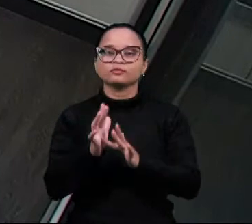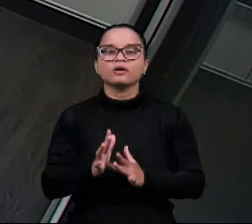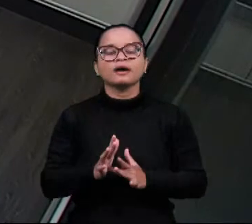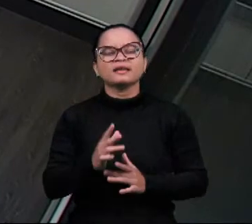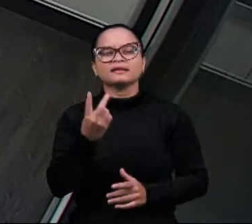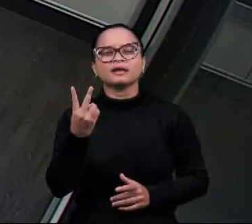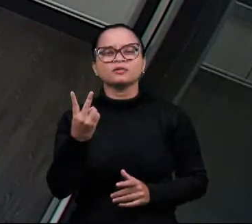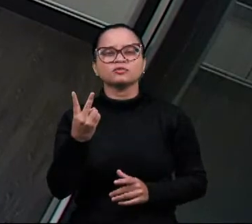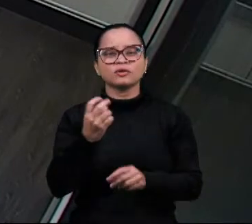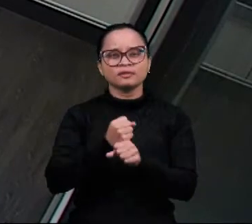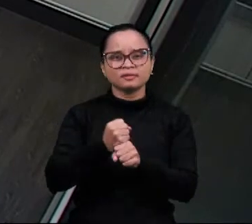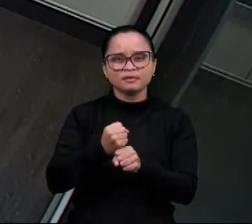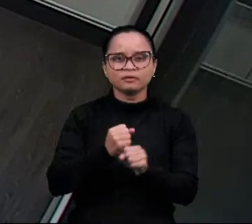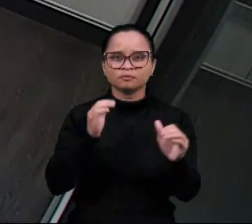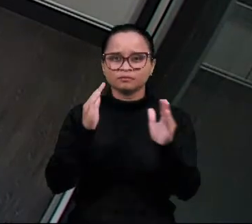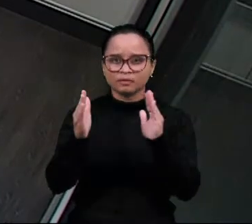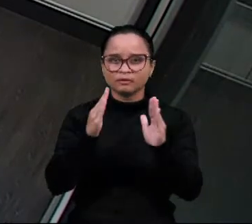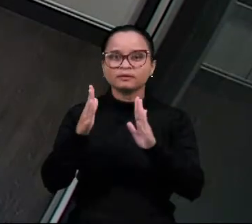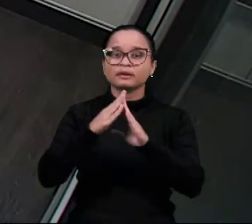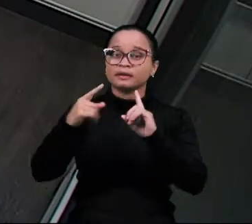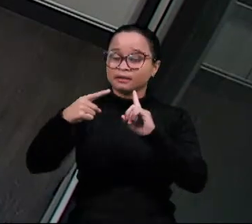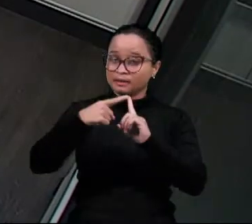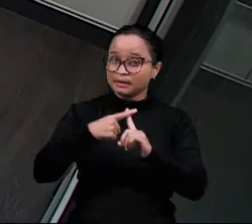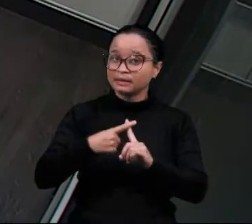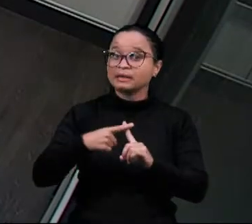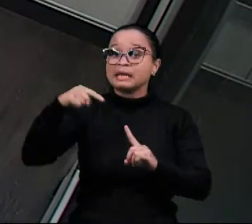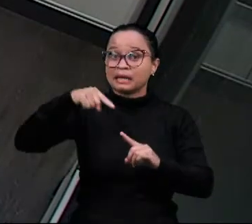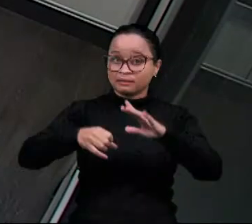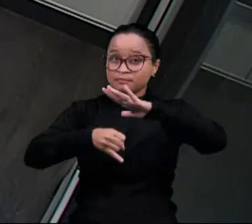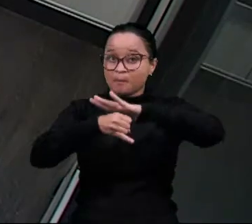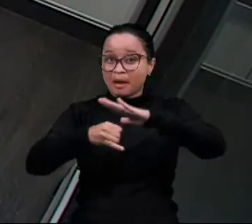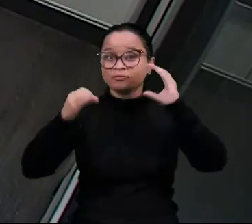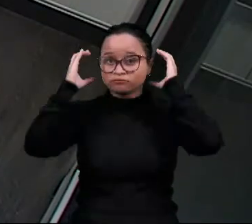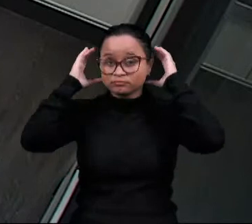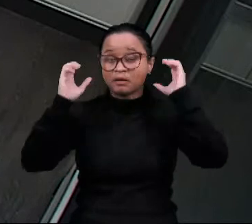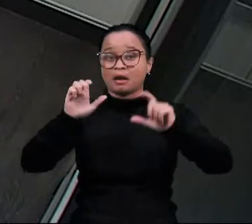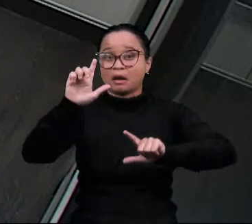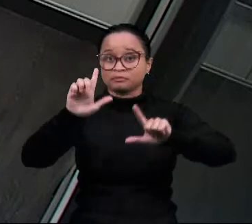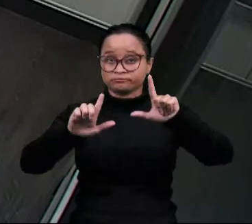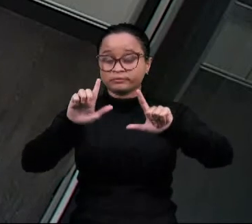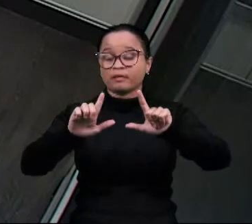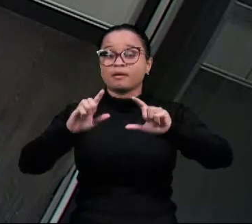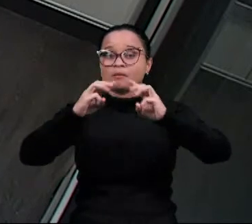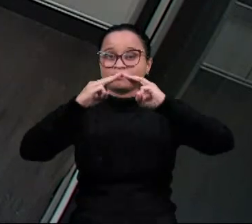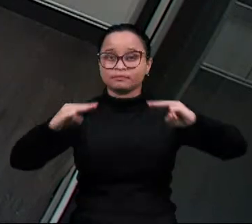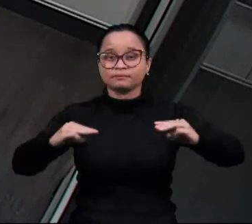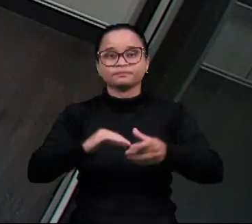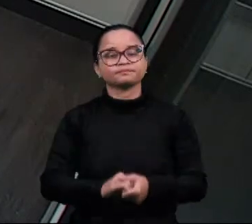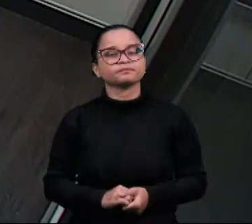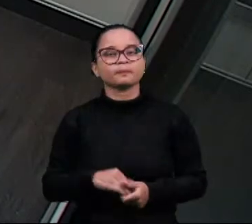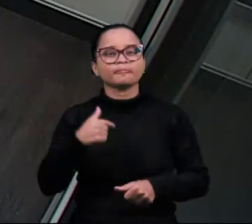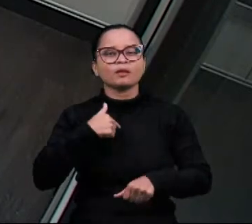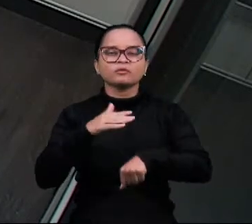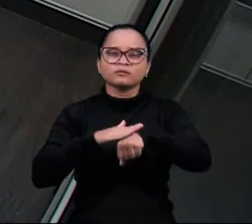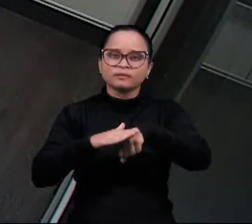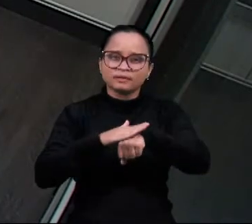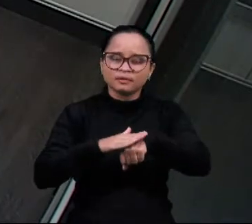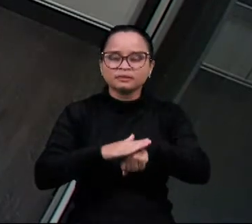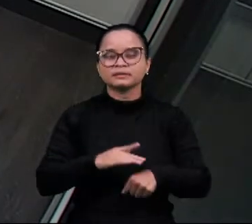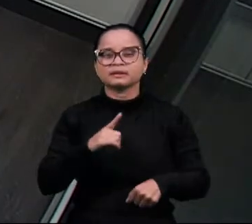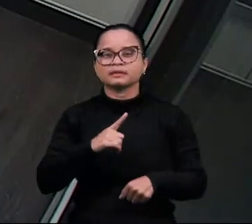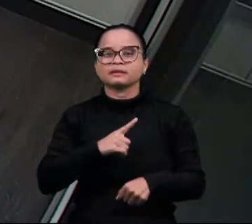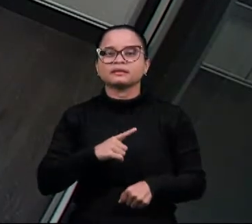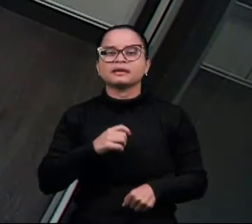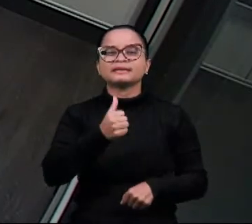Maranata aqui do Plano 100, e eu estava conversando com o pastor Furlan fora do ar. São 13 anos, né,